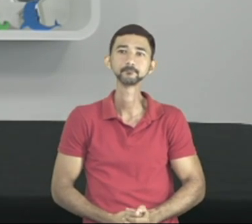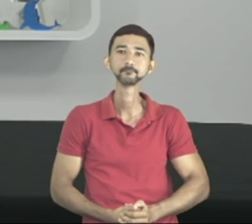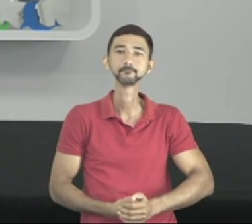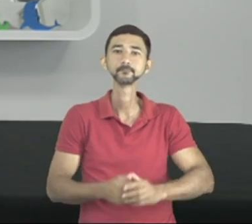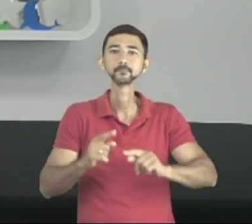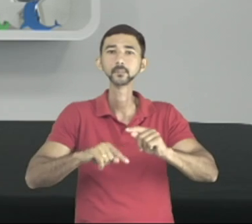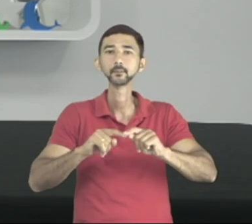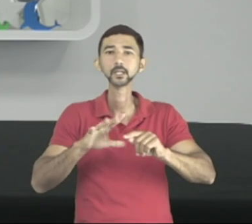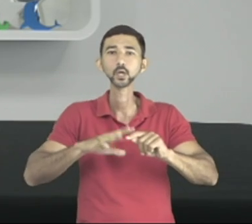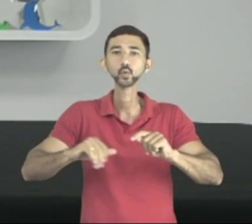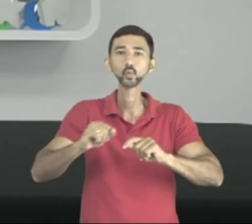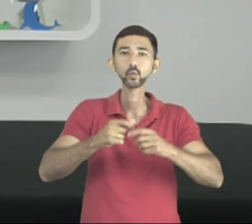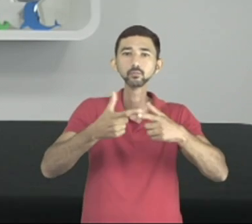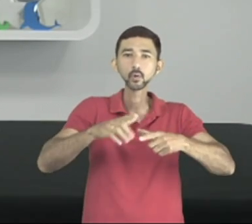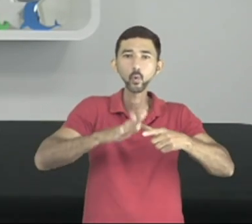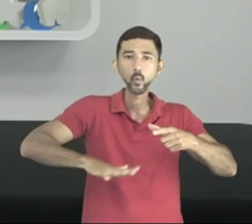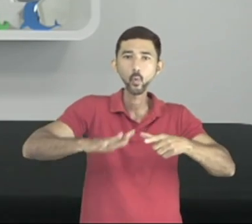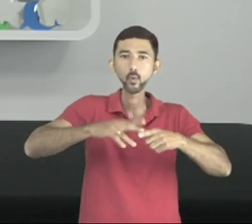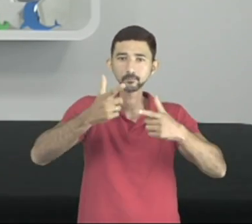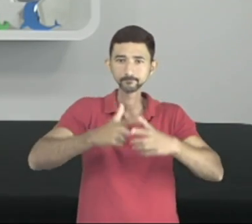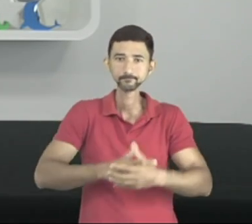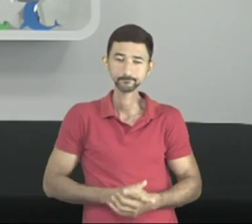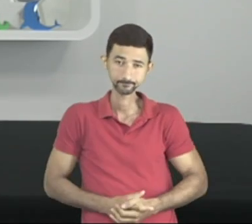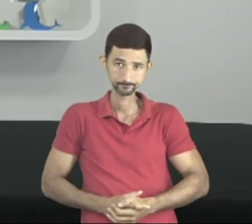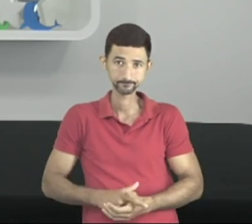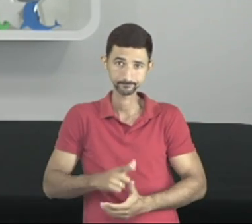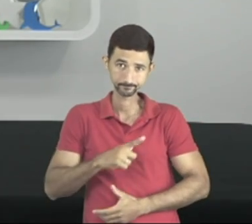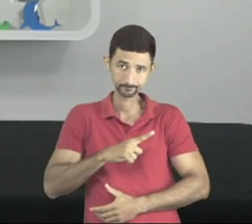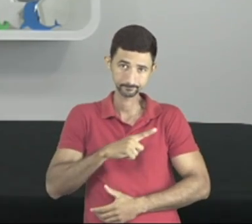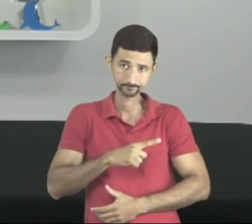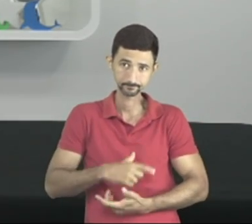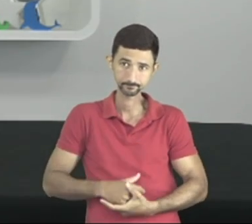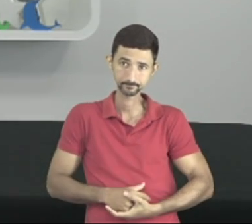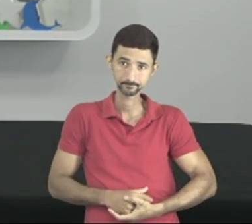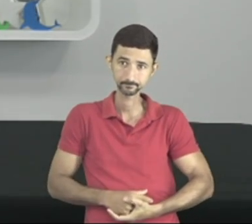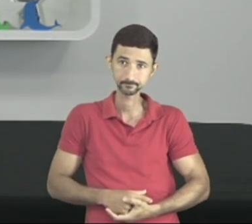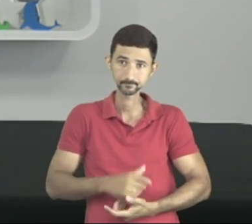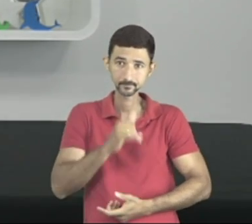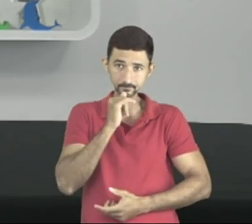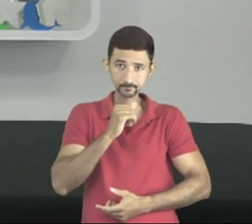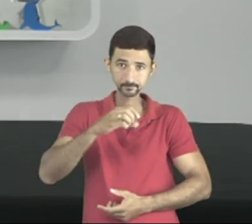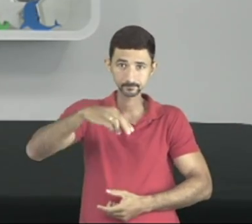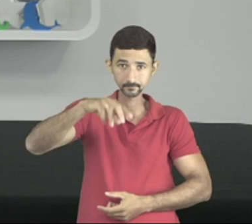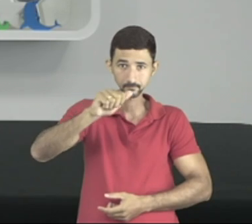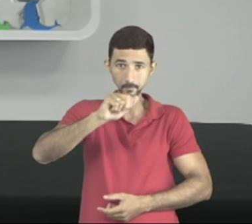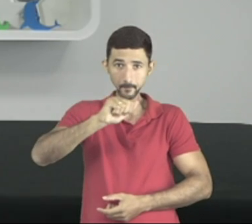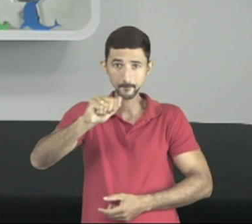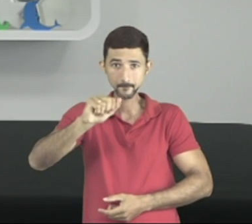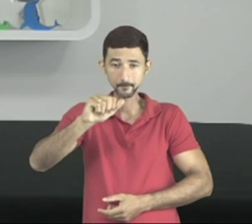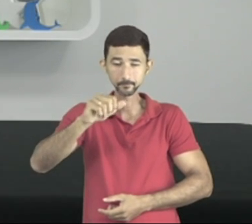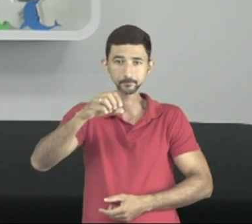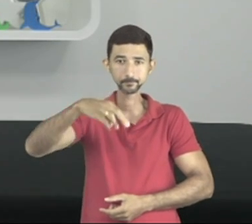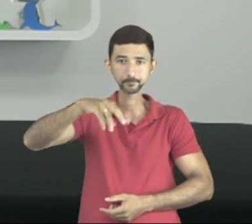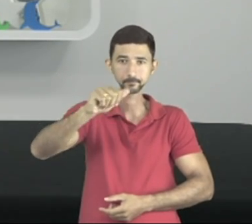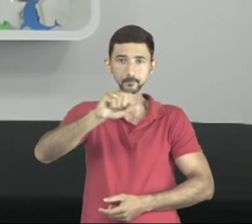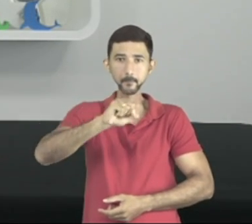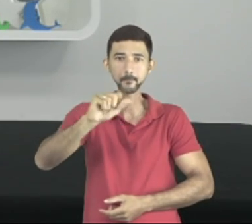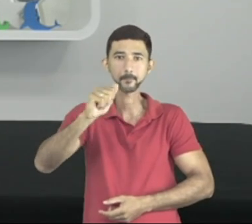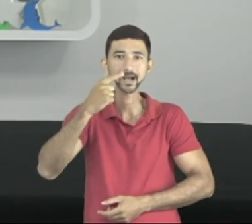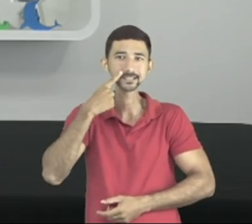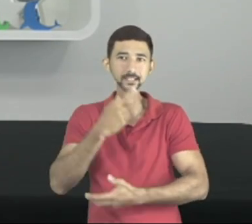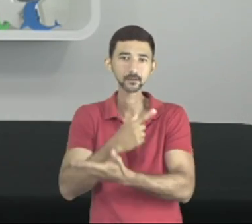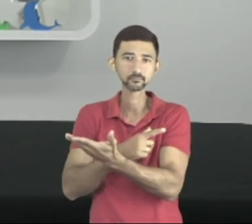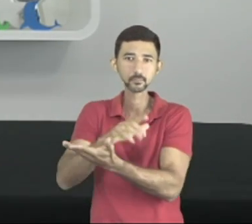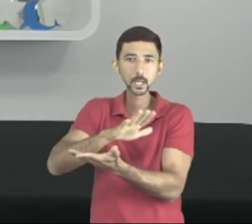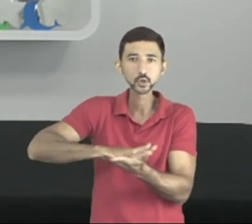Matéria é tudo aquilo que tem massa e ocupa lugar no espaço. Tem massa, então toda matéria tem massa. É geral